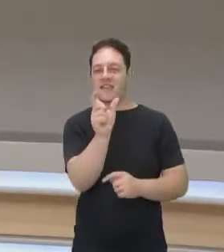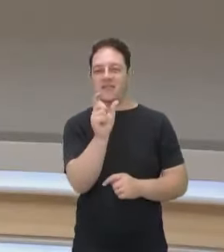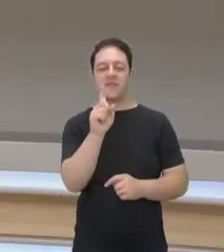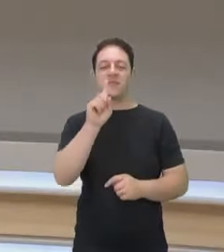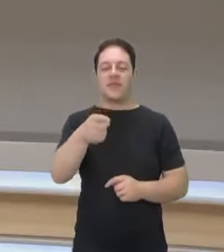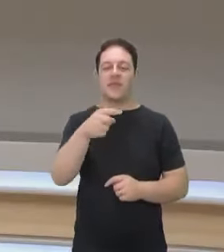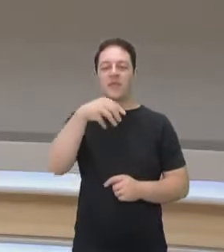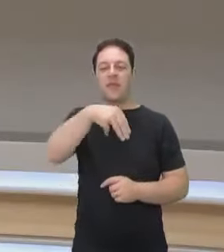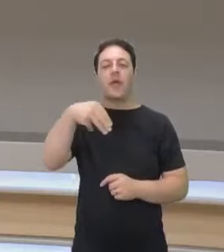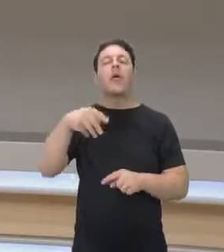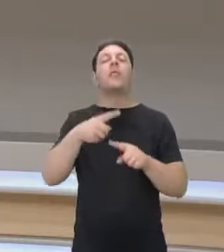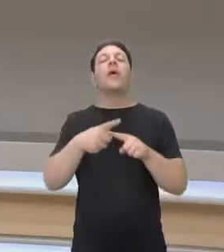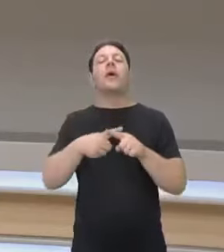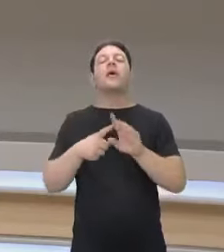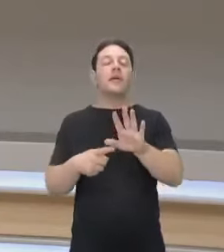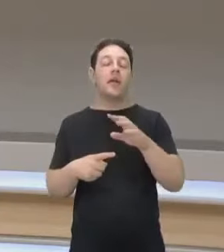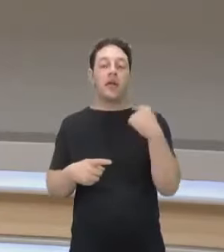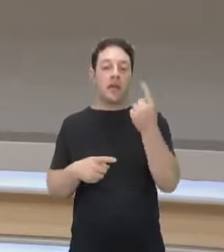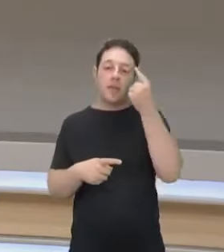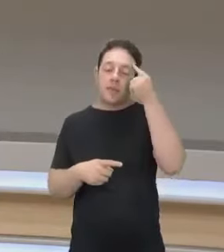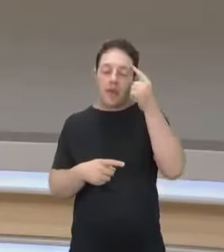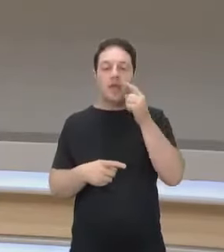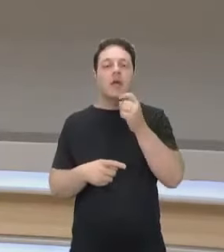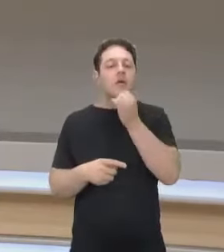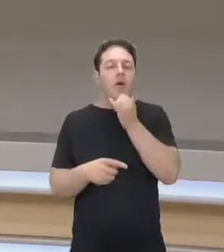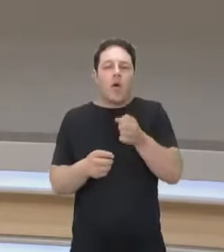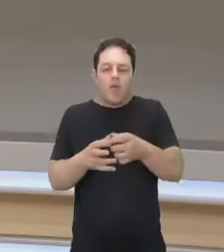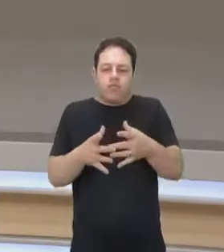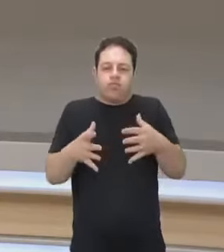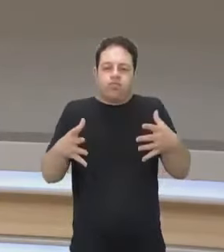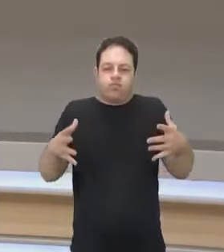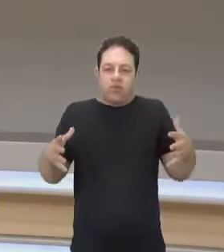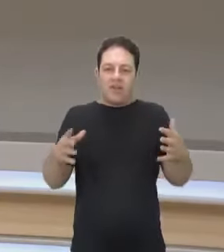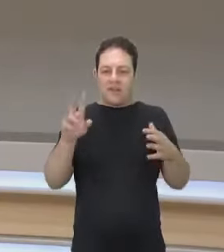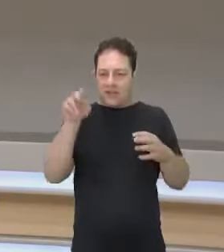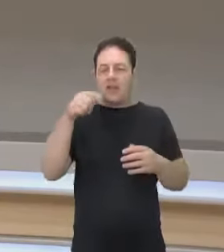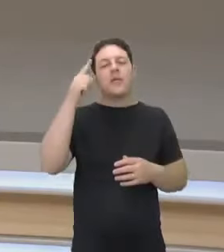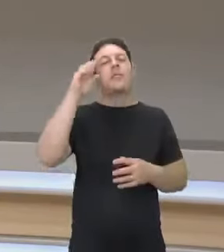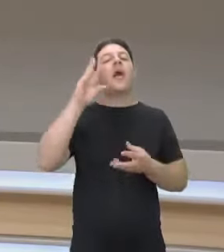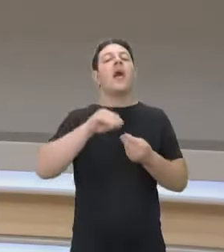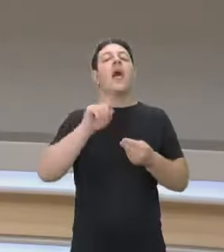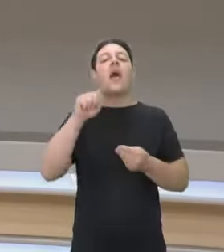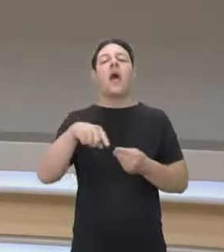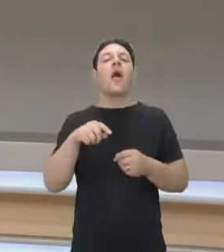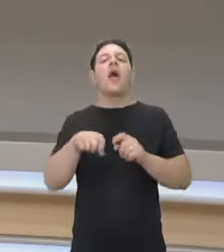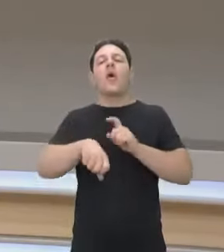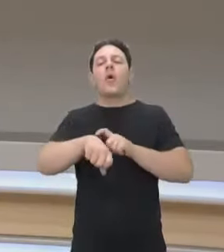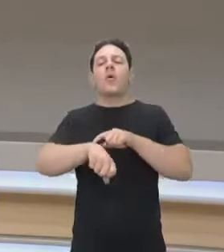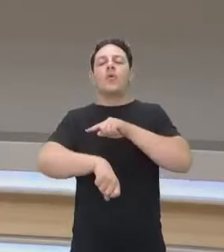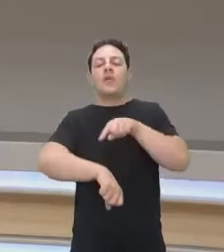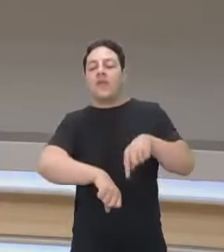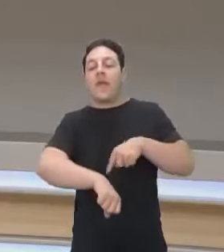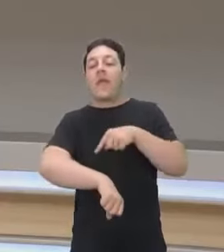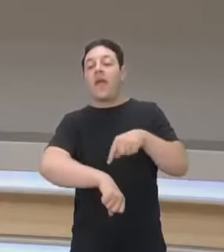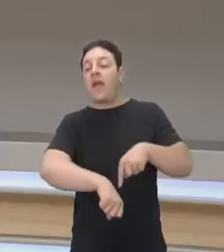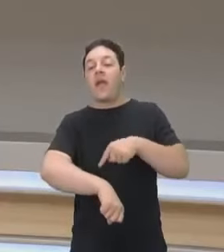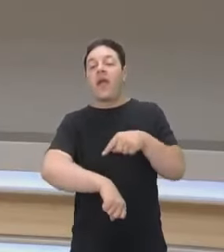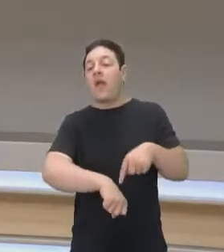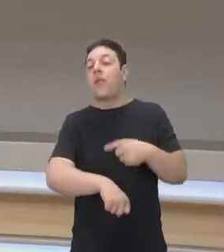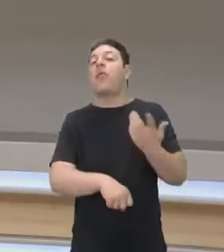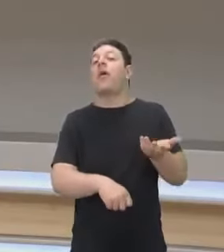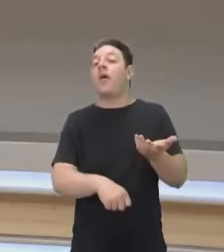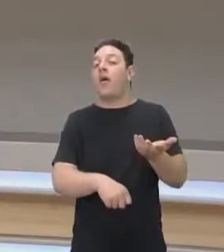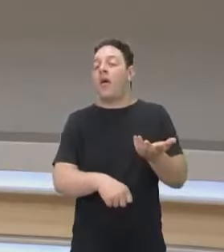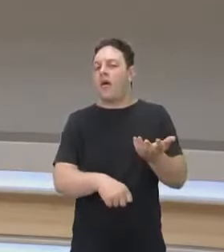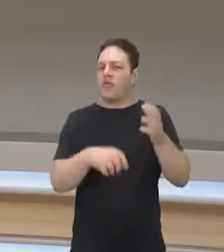gente fala de intensidade, você não fala só de volume, você tem que falar de quanto tempo essa chuva